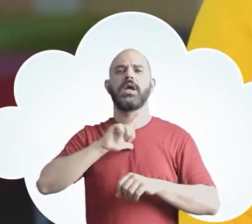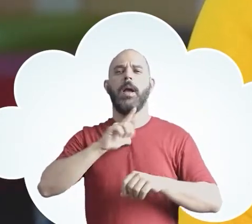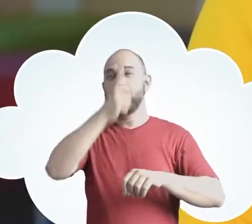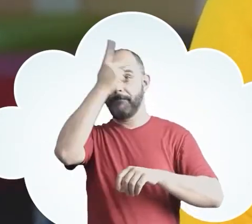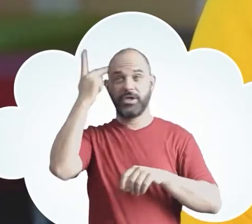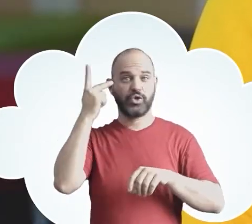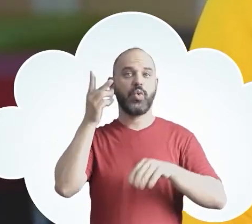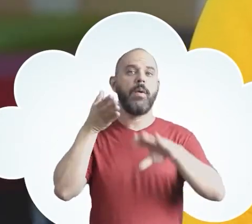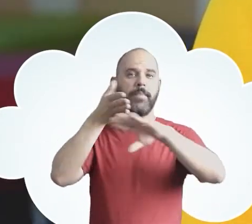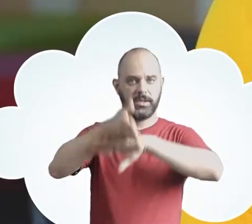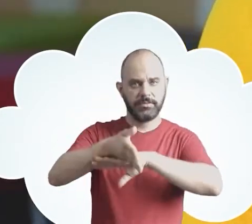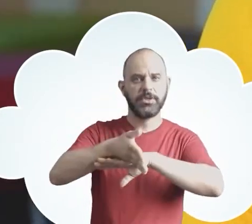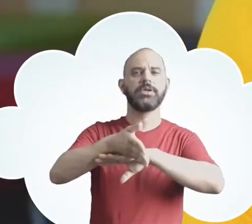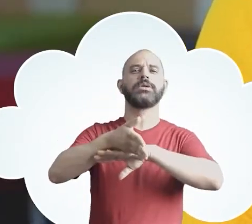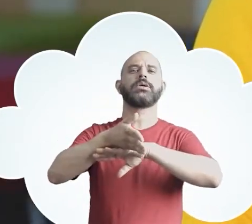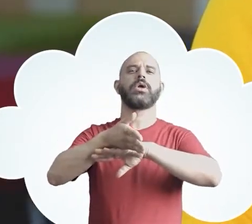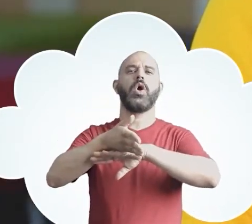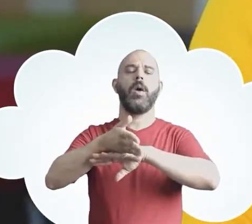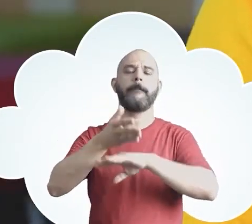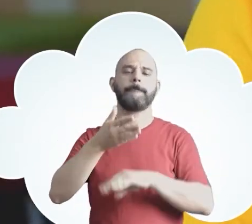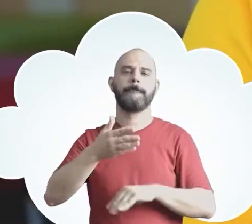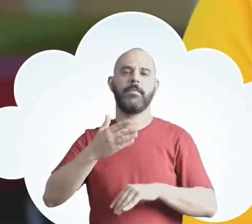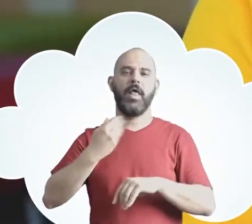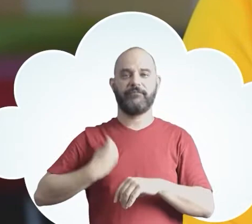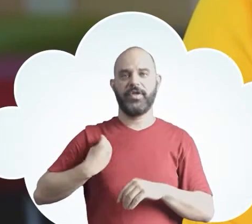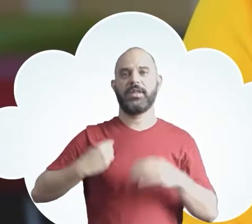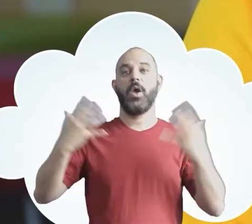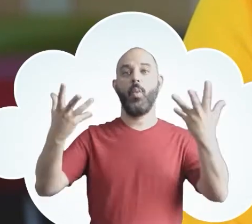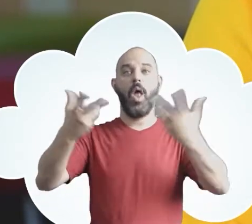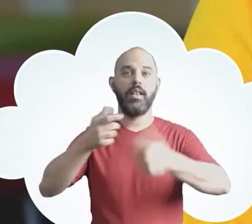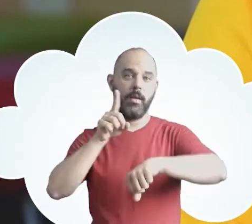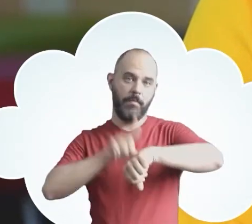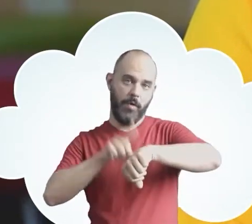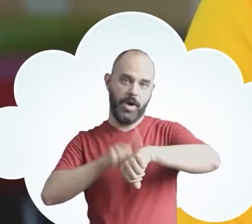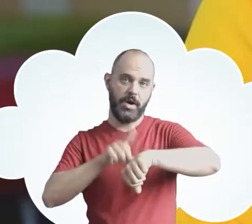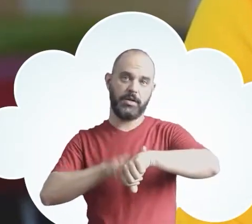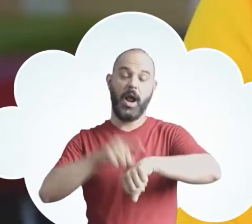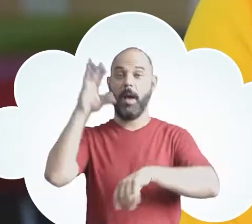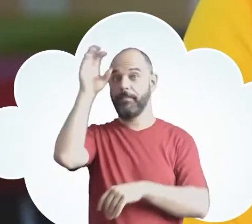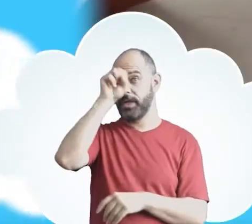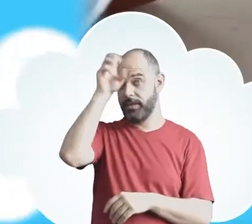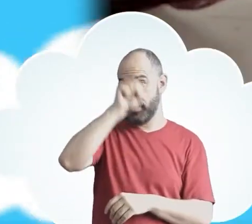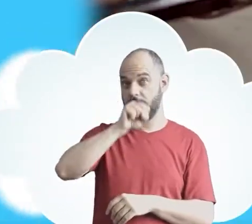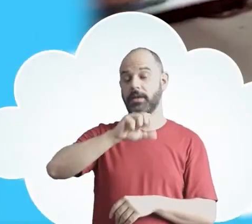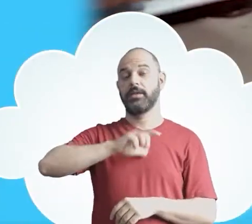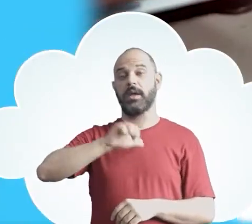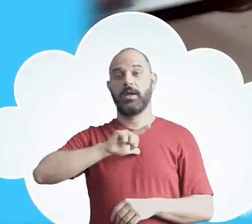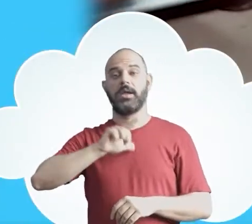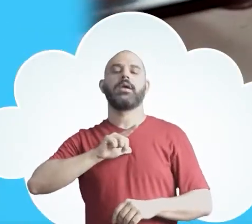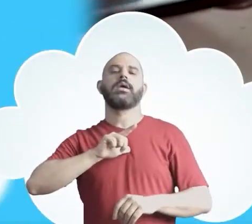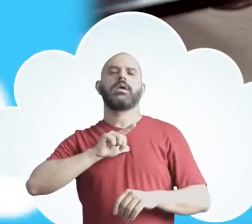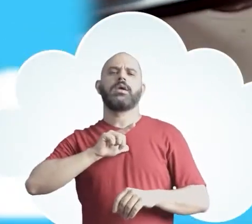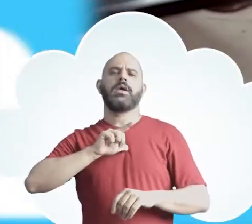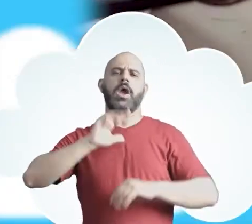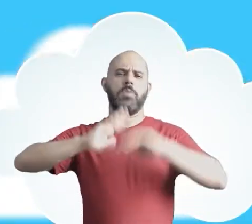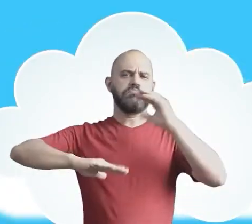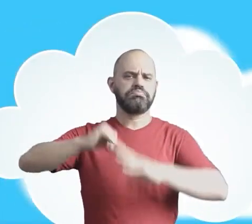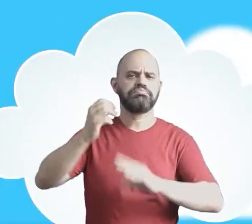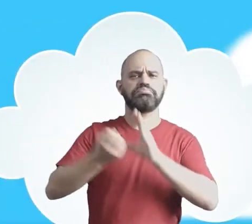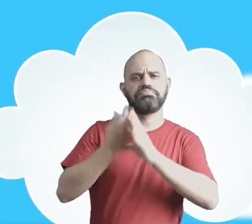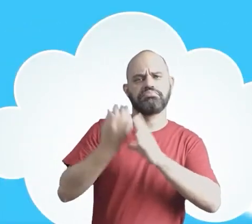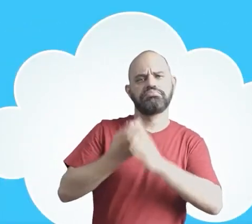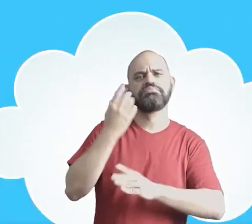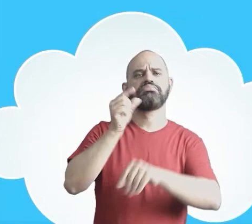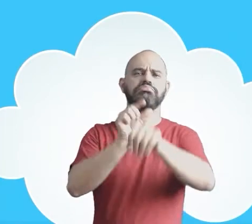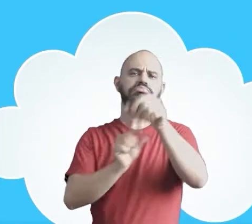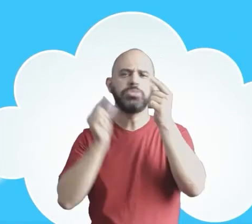a terem um momento de qualidade e, junto desse momento de qualidade, estarem desfrutando de um aprendizado. No caso do artesanato em bijuteria,